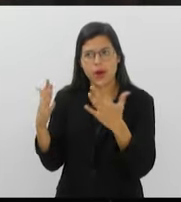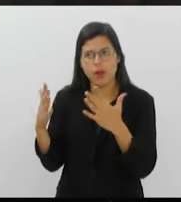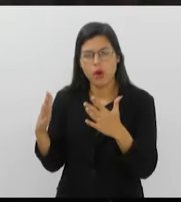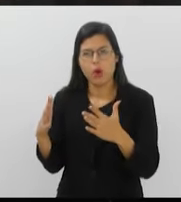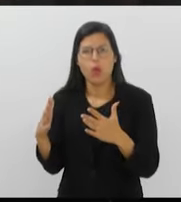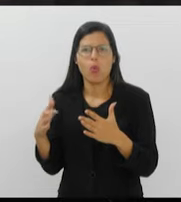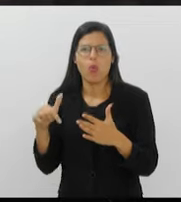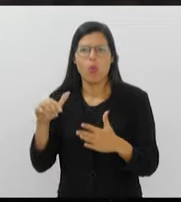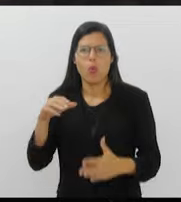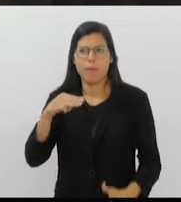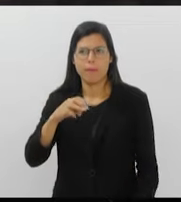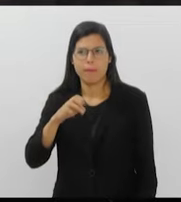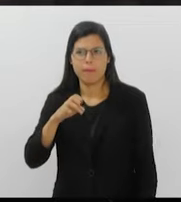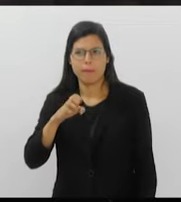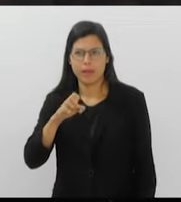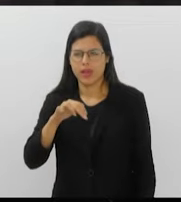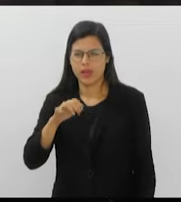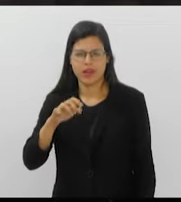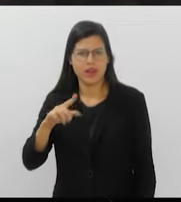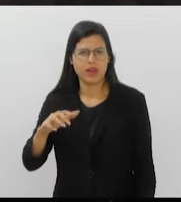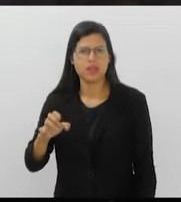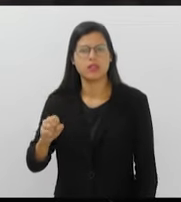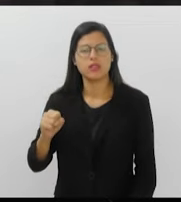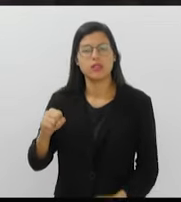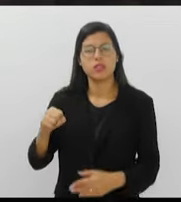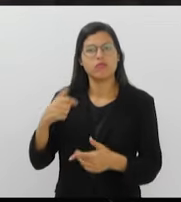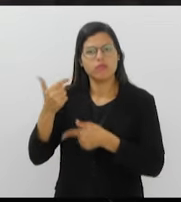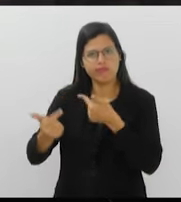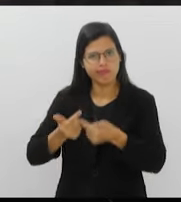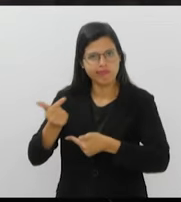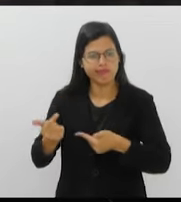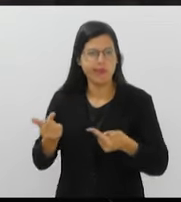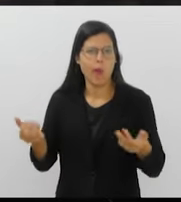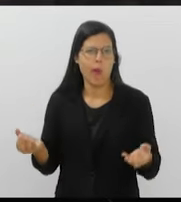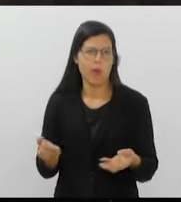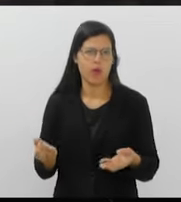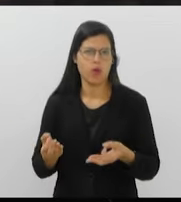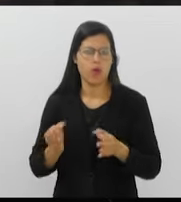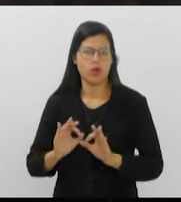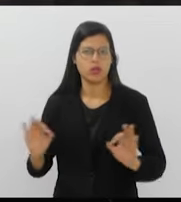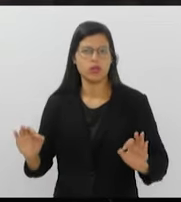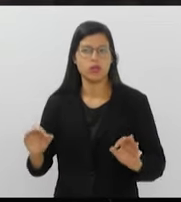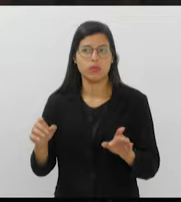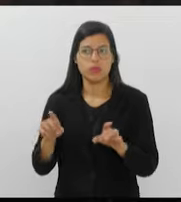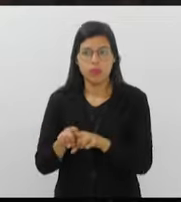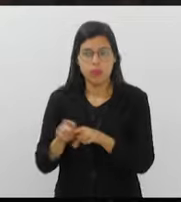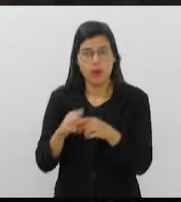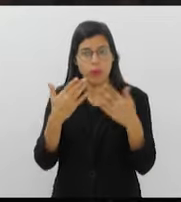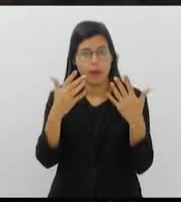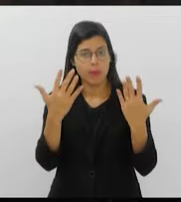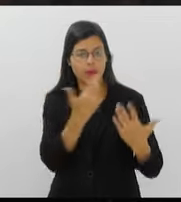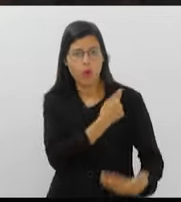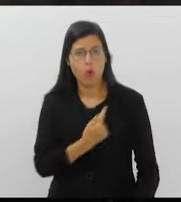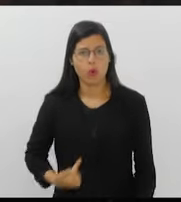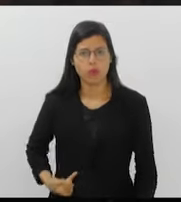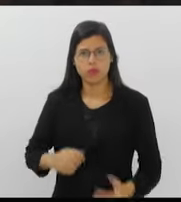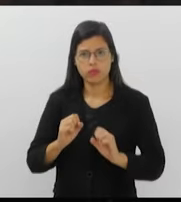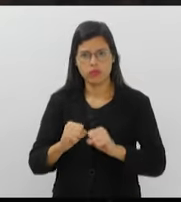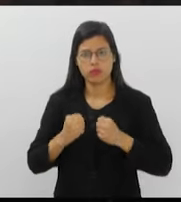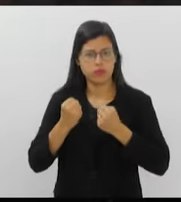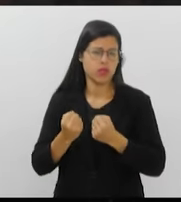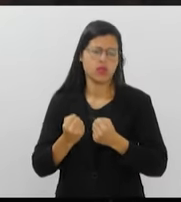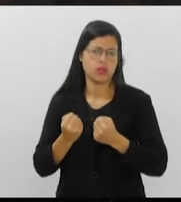Coronel Menezes pelo grande trabalho que ele vem realizando. Parabenizar o governo que está enfrentando da forma como pode